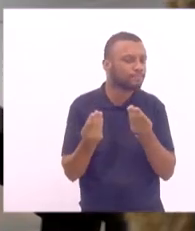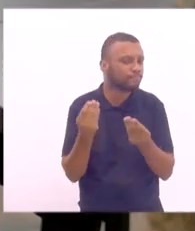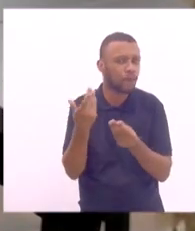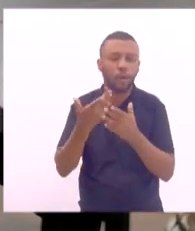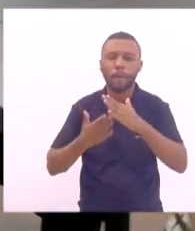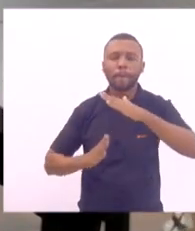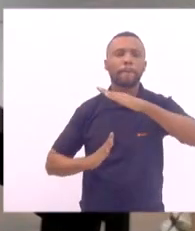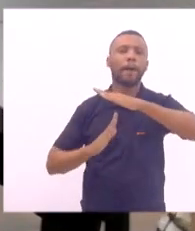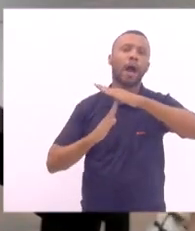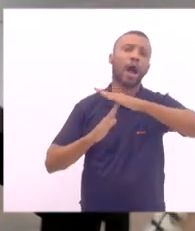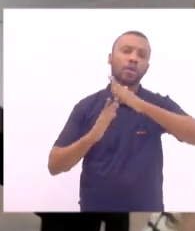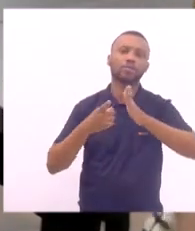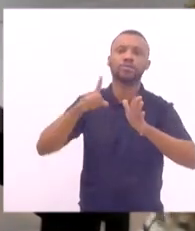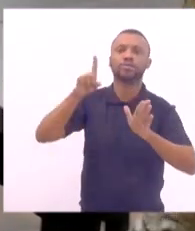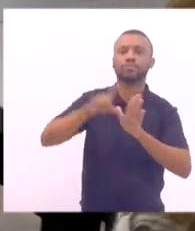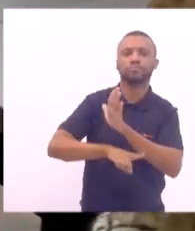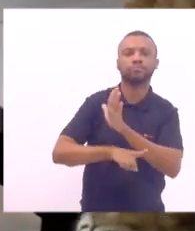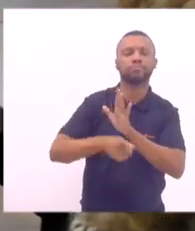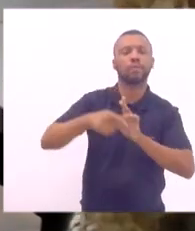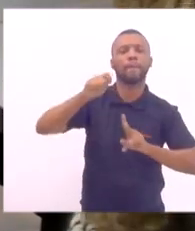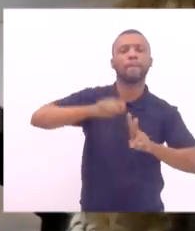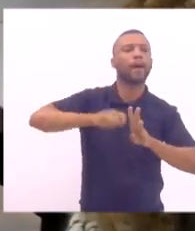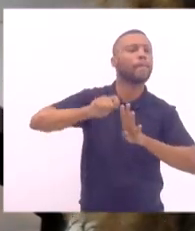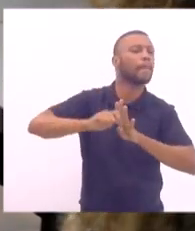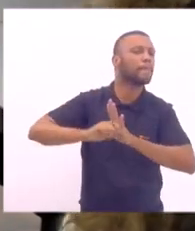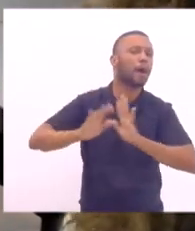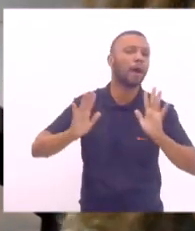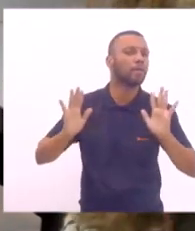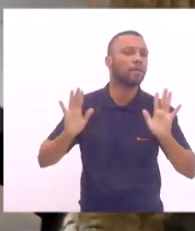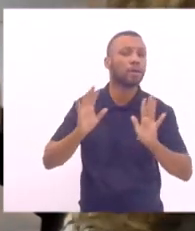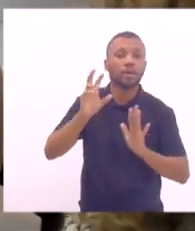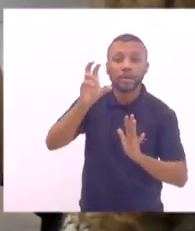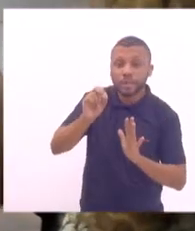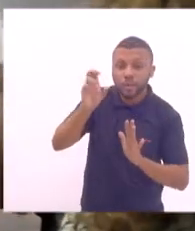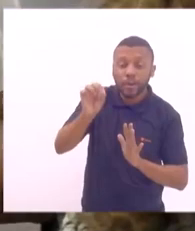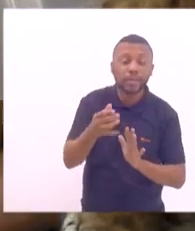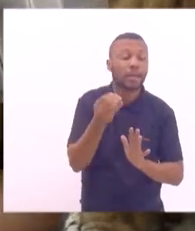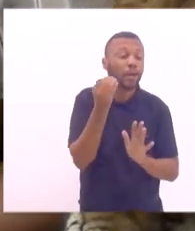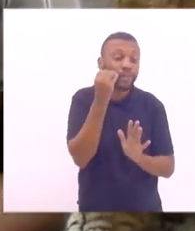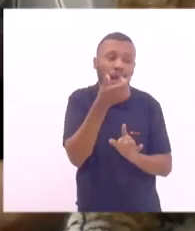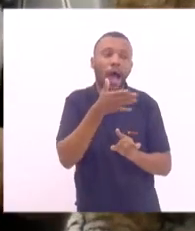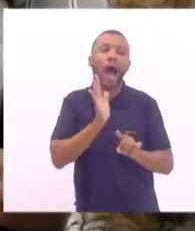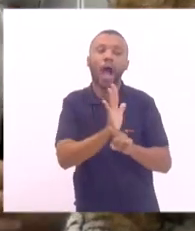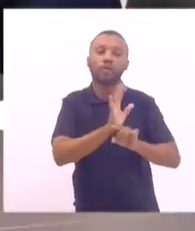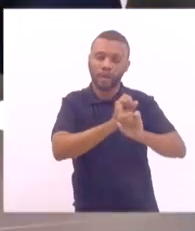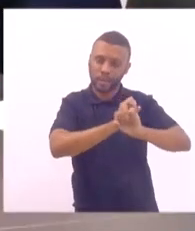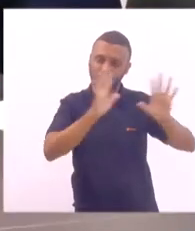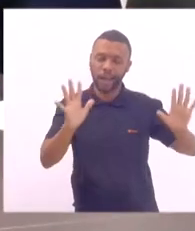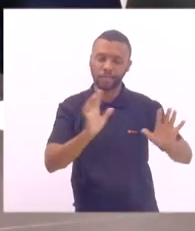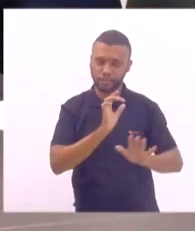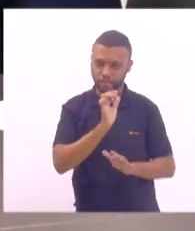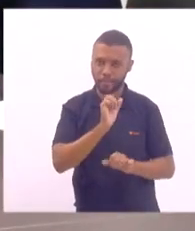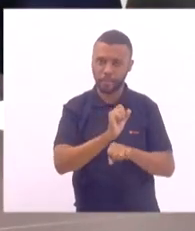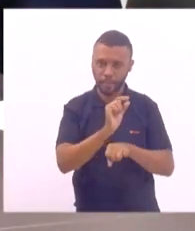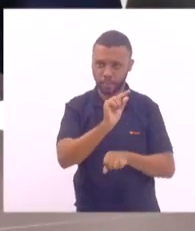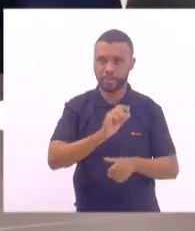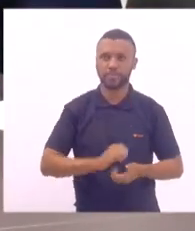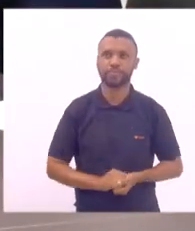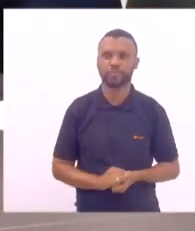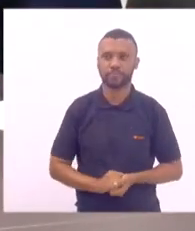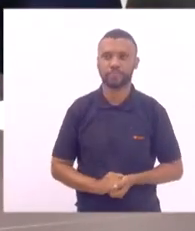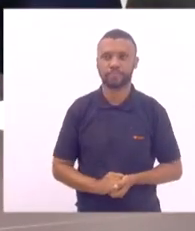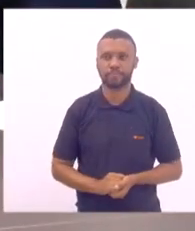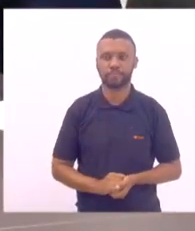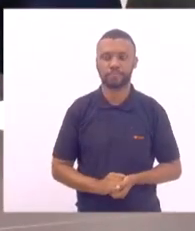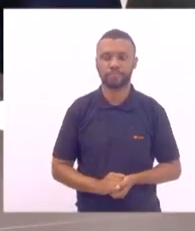o máximo né, de isenções que concedem por mês. E são Rio, só 50 deixa, atendimentos. Deixa eu tentar ajudar aqui. Ajuda aí. Olha só, a gente